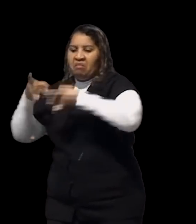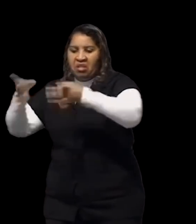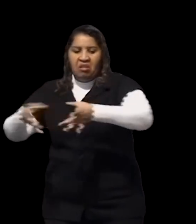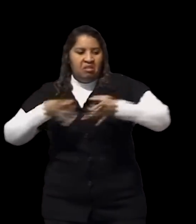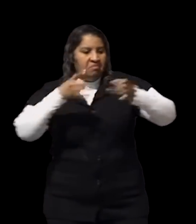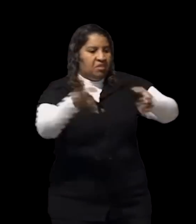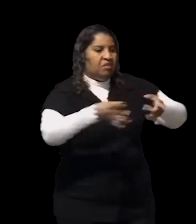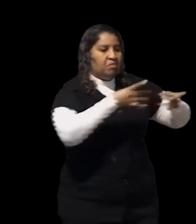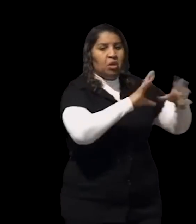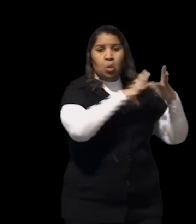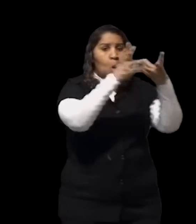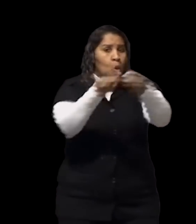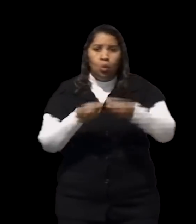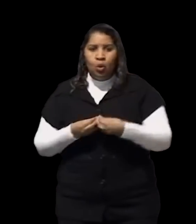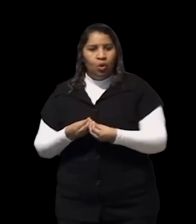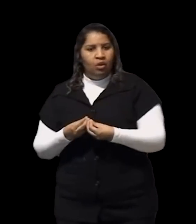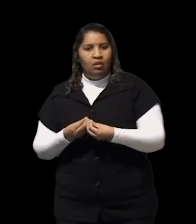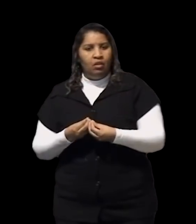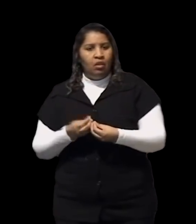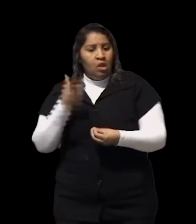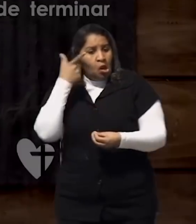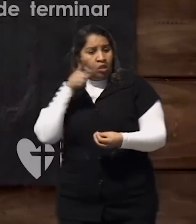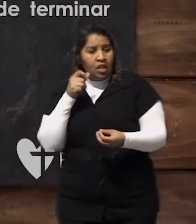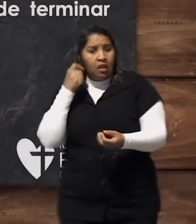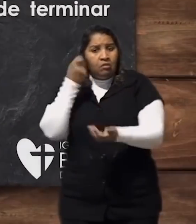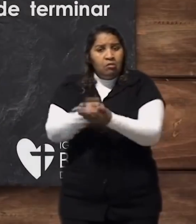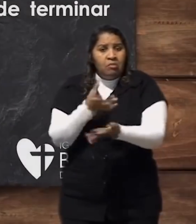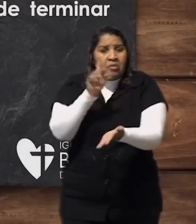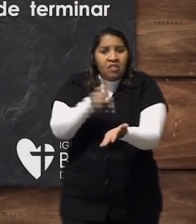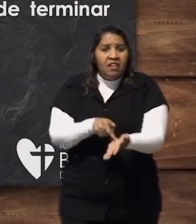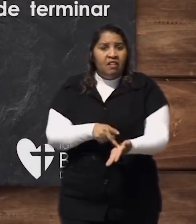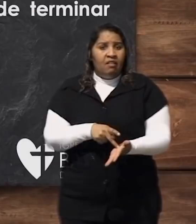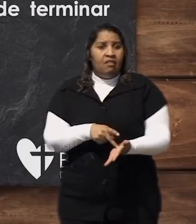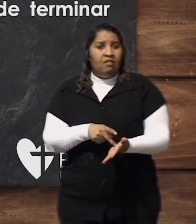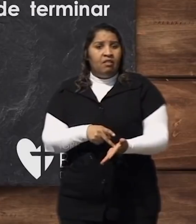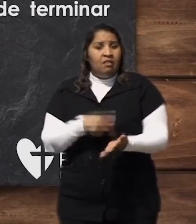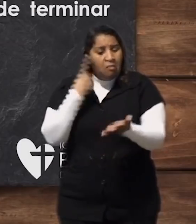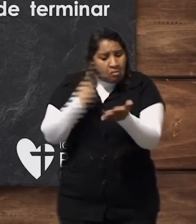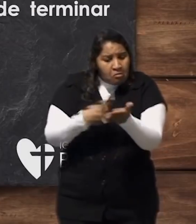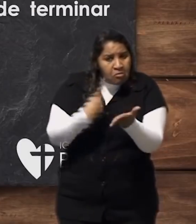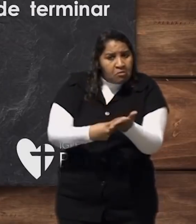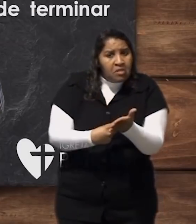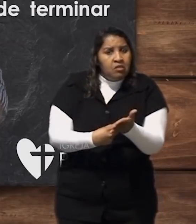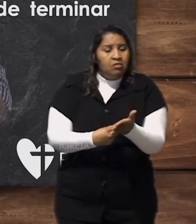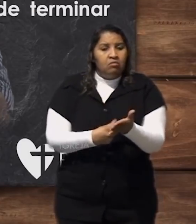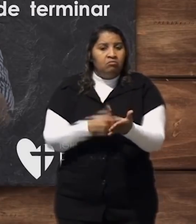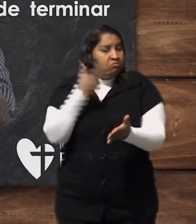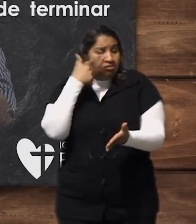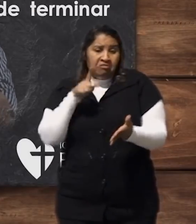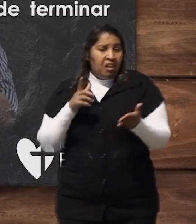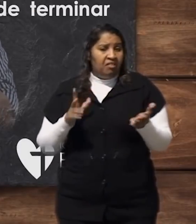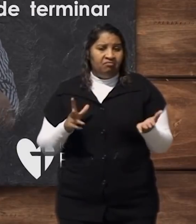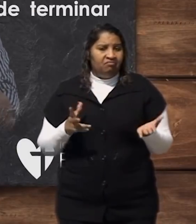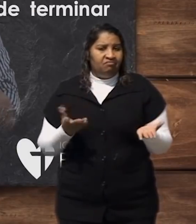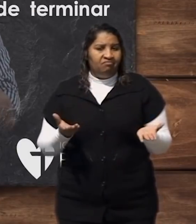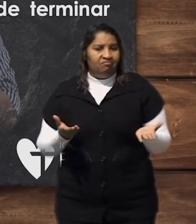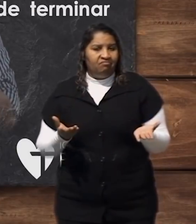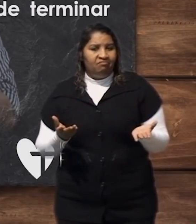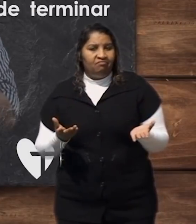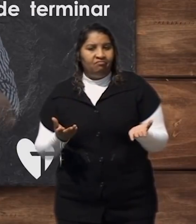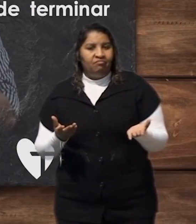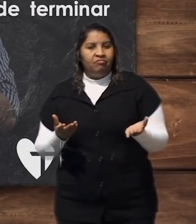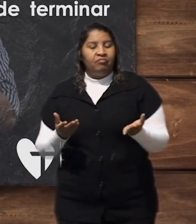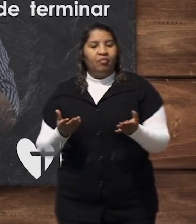com a Sally e faz número 3 A Marca da vida que eu fandrade é uma insegurança